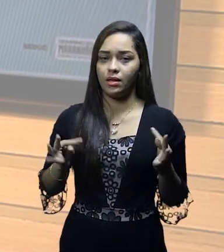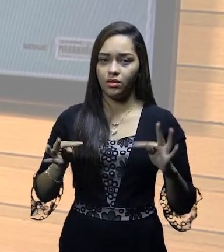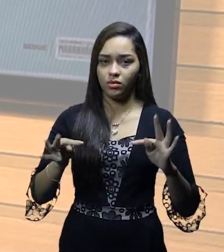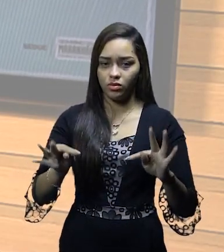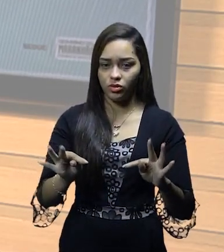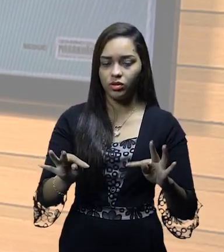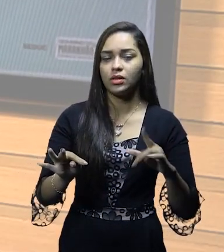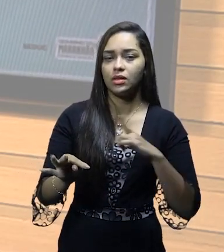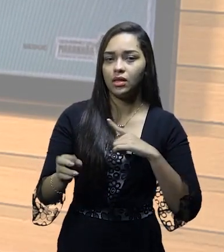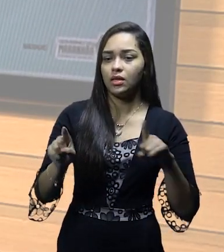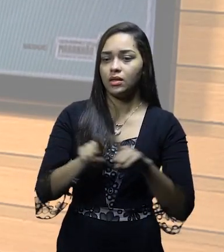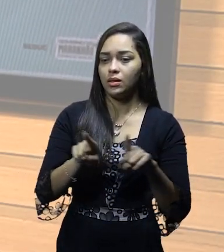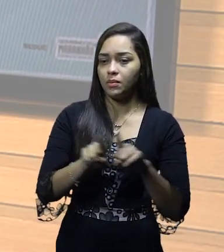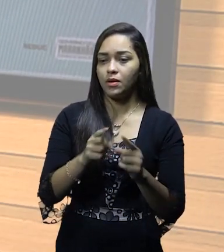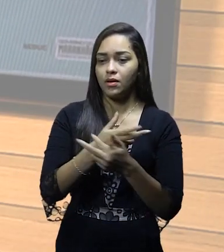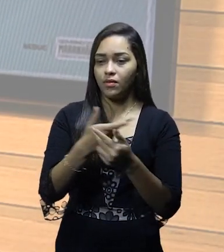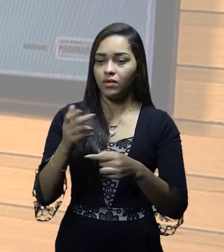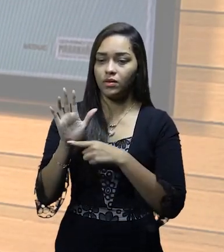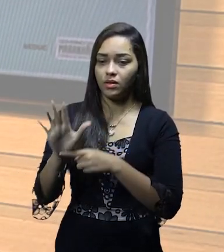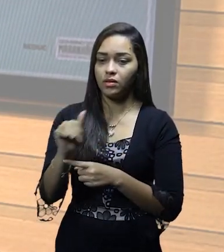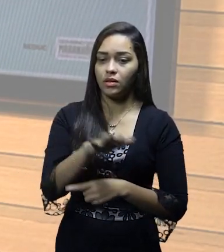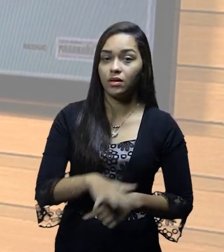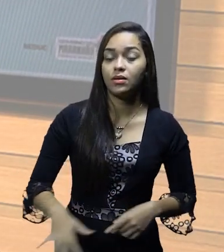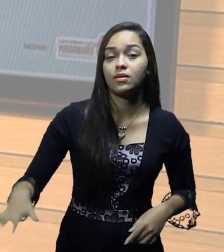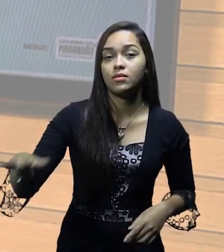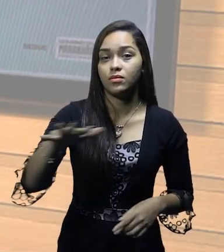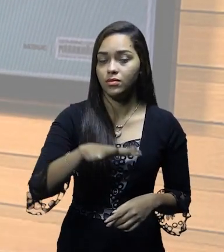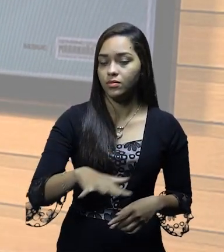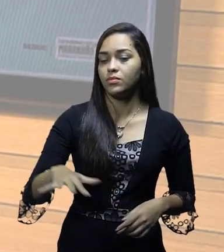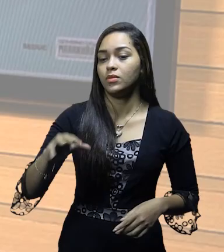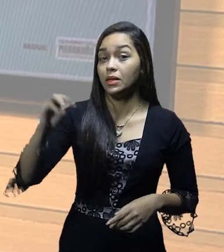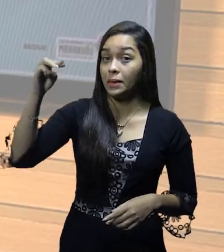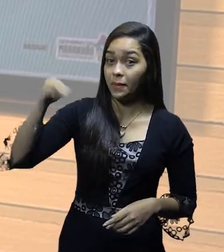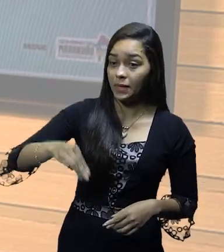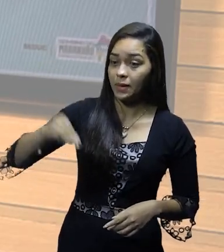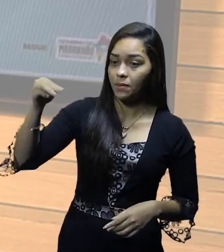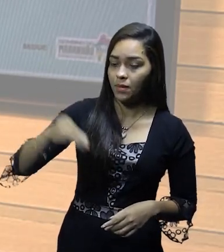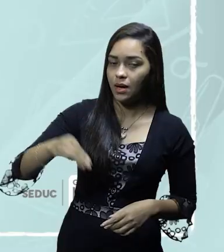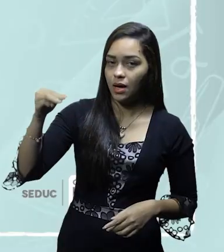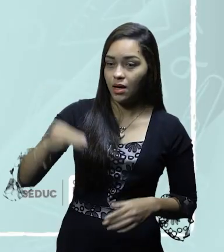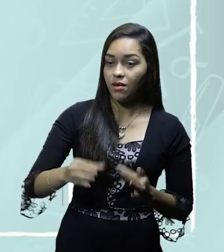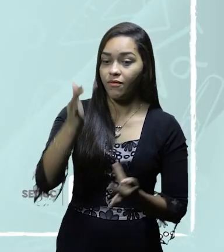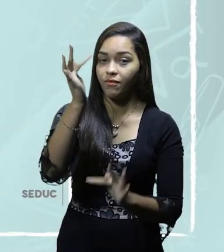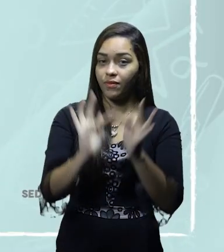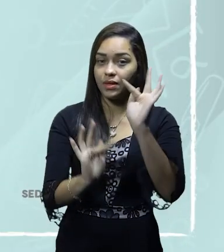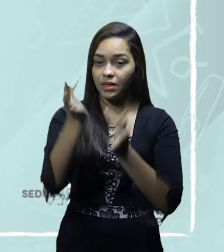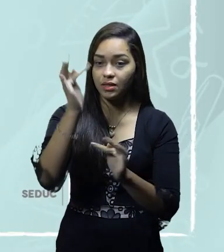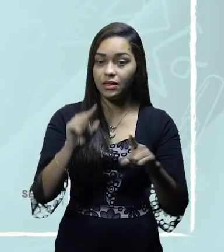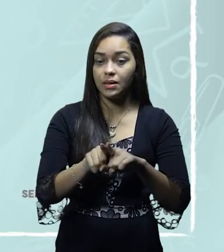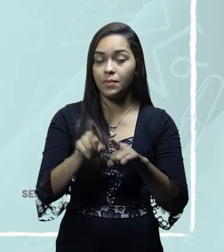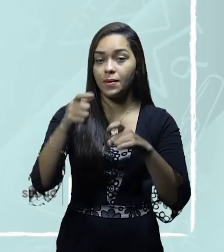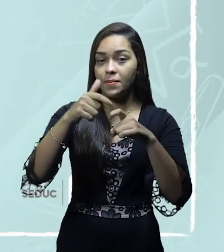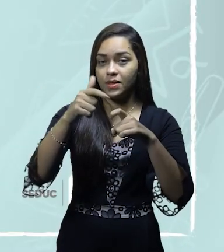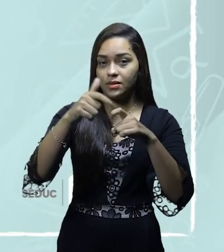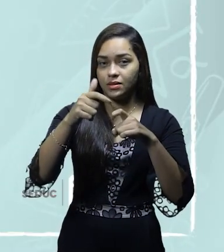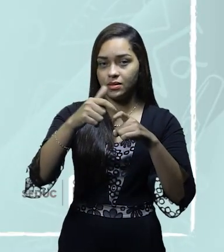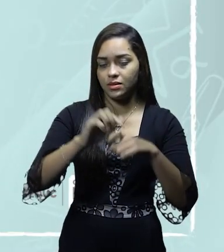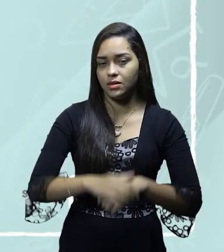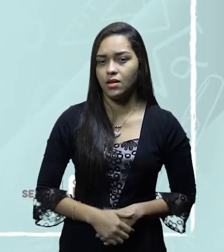grande. Mas nessa época aqui, gente, a tecnologia foi trazendo também grandes contribuições nos campos